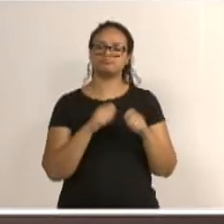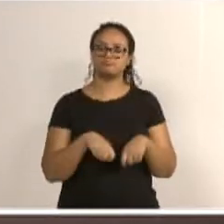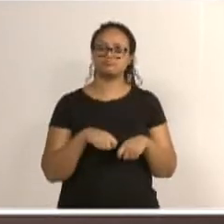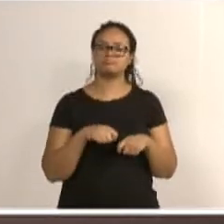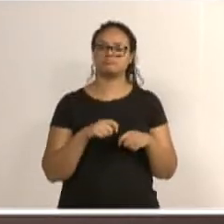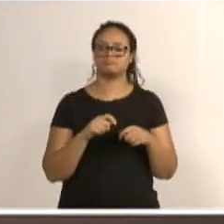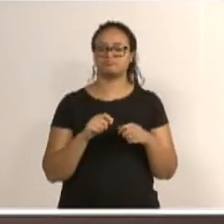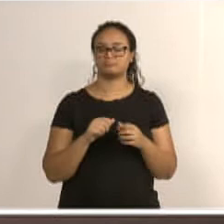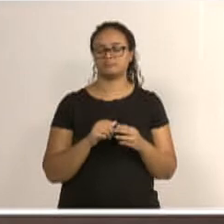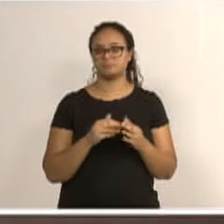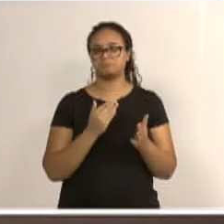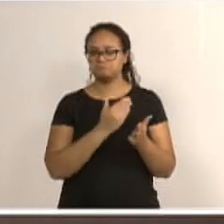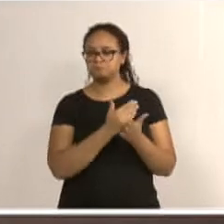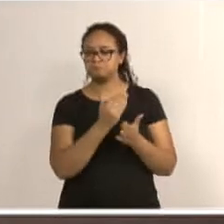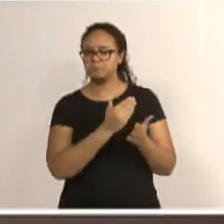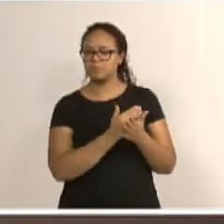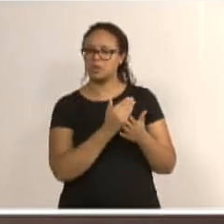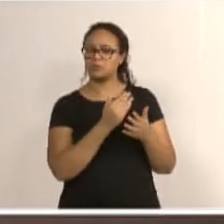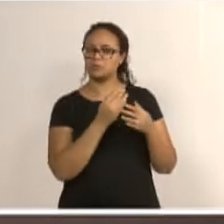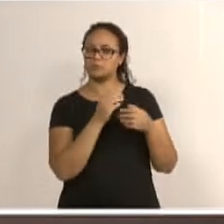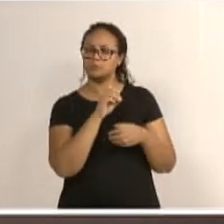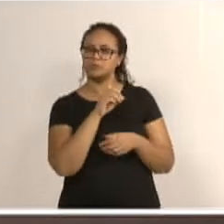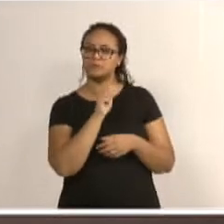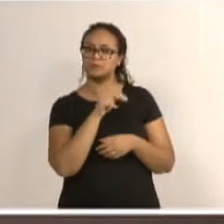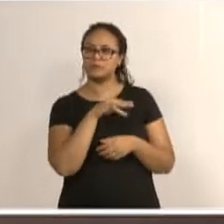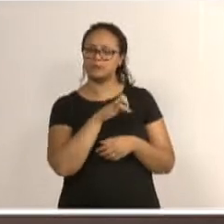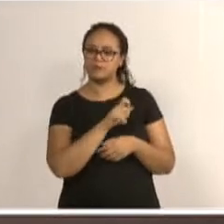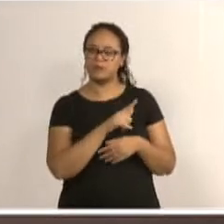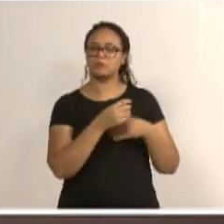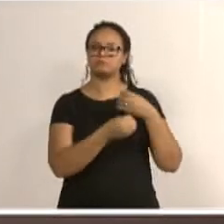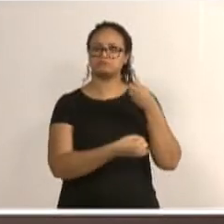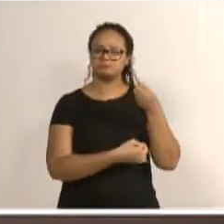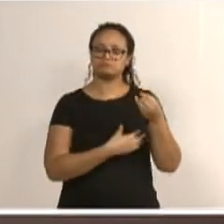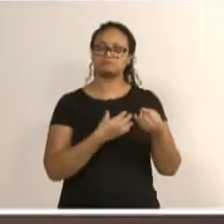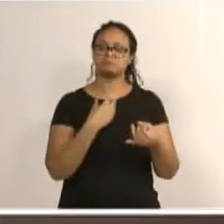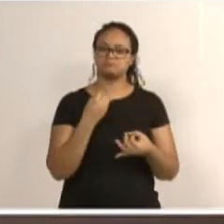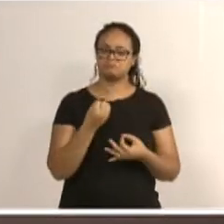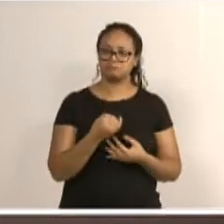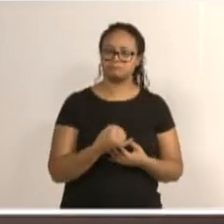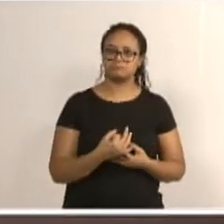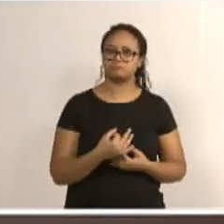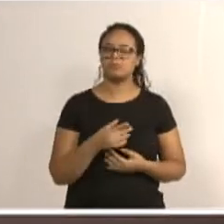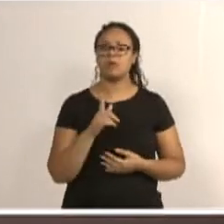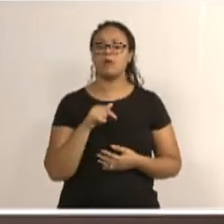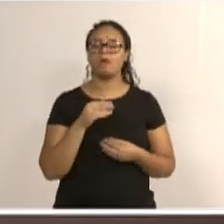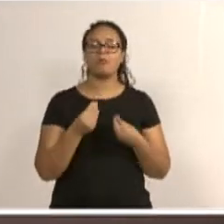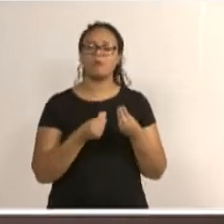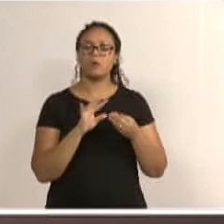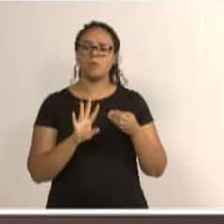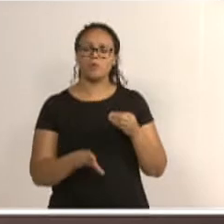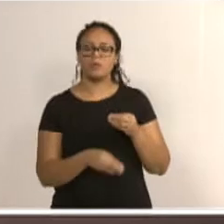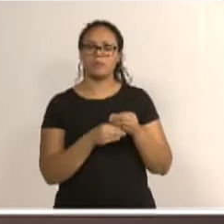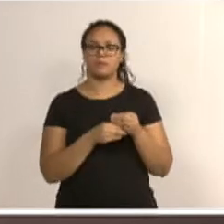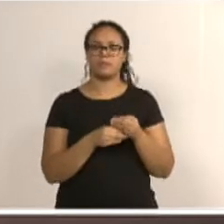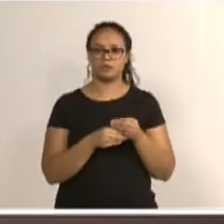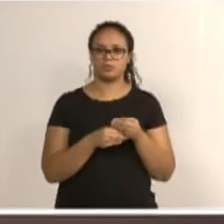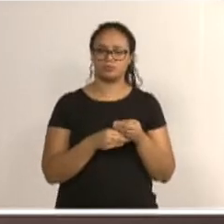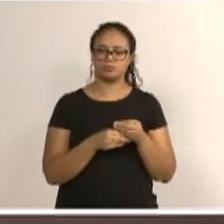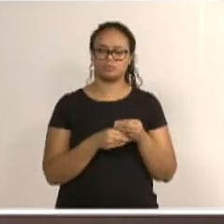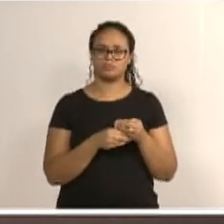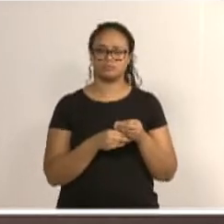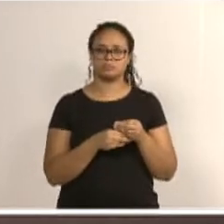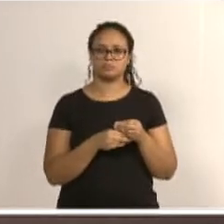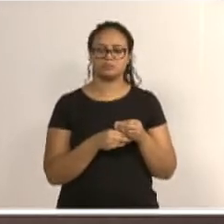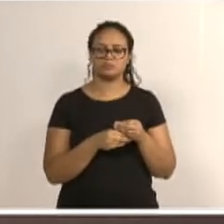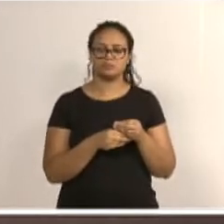parte, que o Daniel acabou de expor, que foi a parte do complemento que cabe